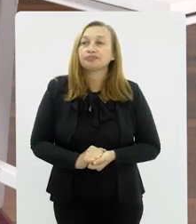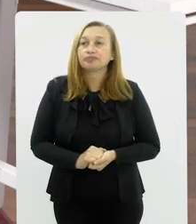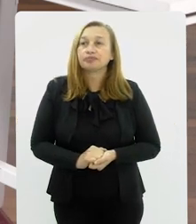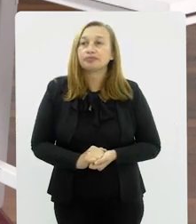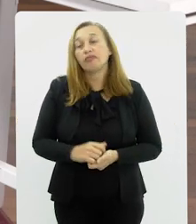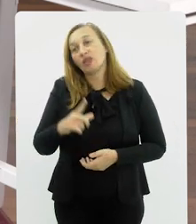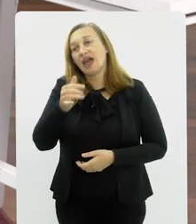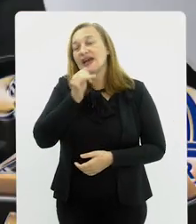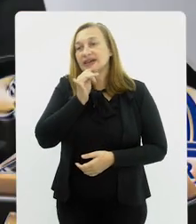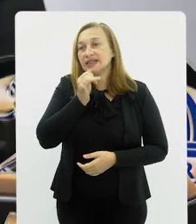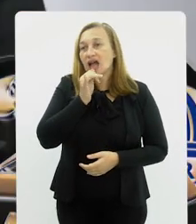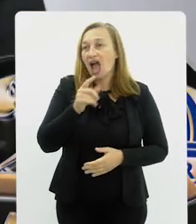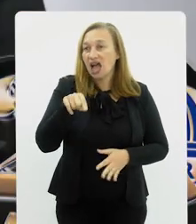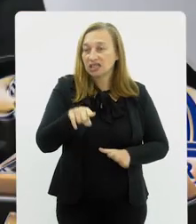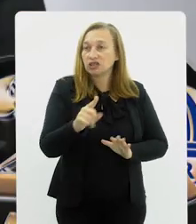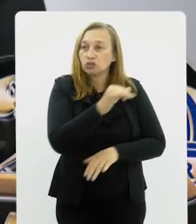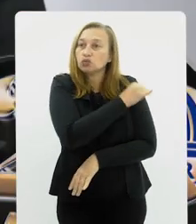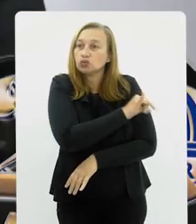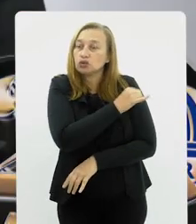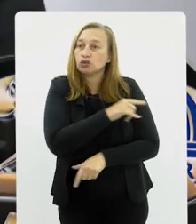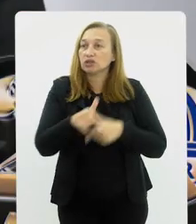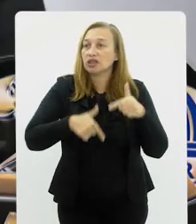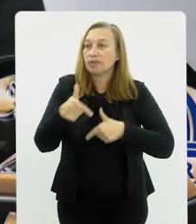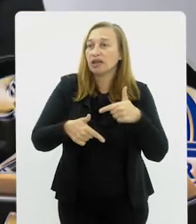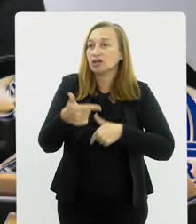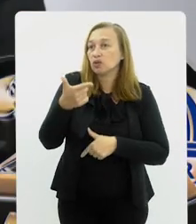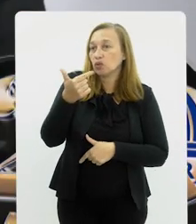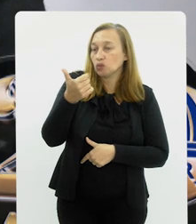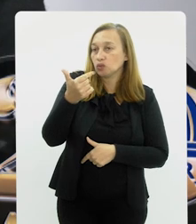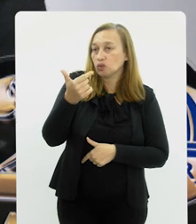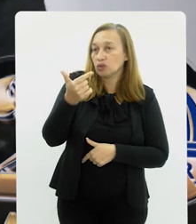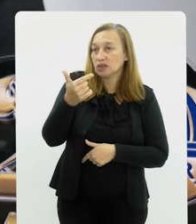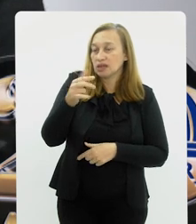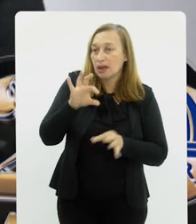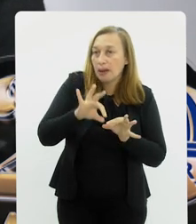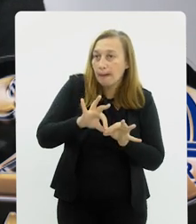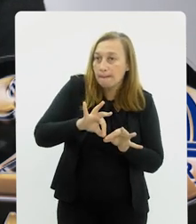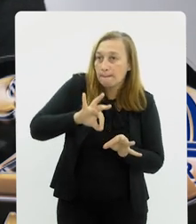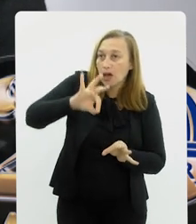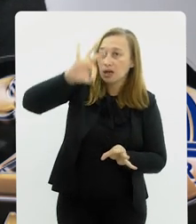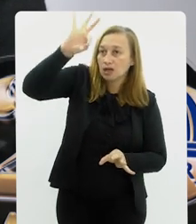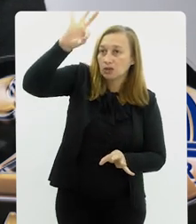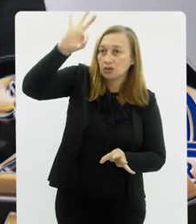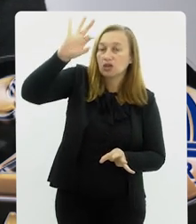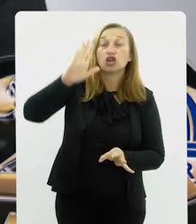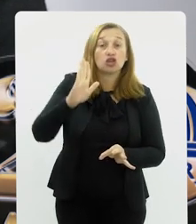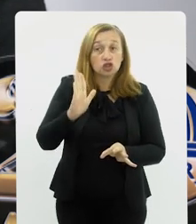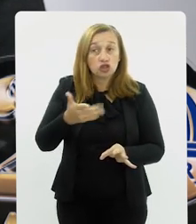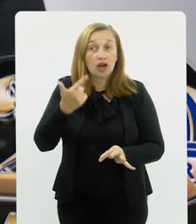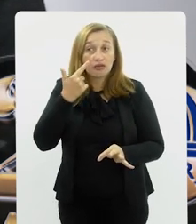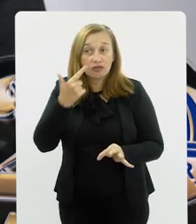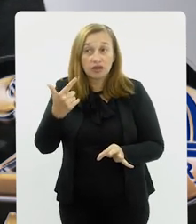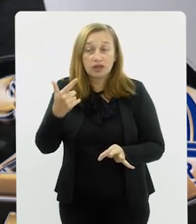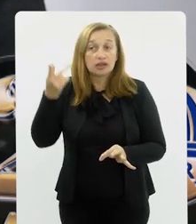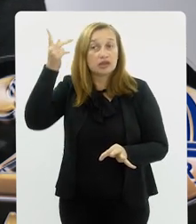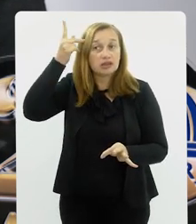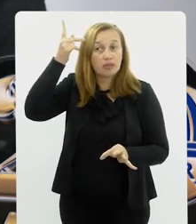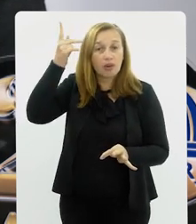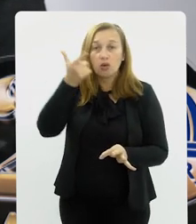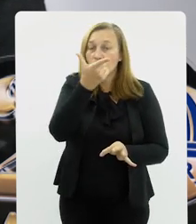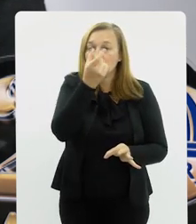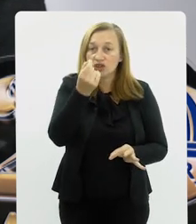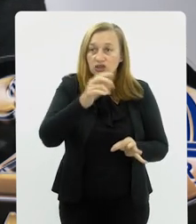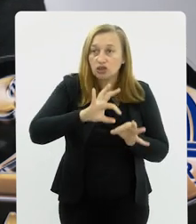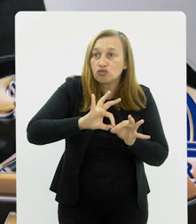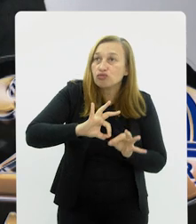né? Para vocês terem um exemplo, aqui no Rio nós trabalhamos com 12 metros na altura e eu já cheguei a fazer carros em São Paulo com